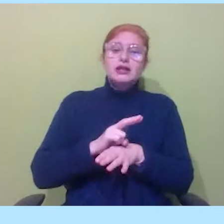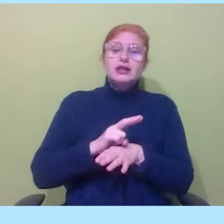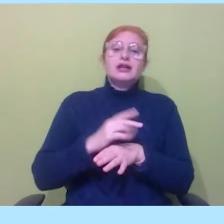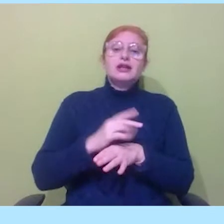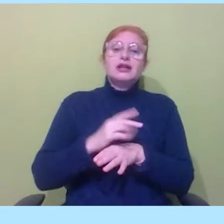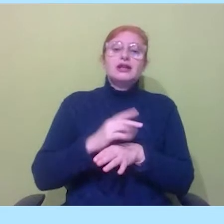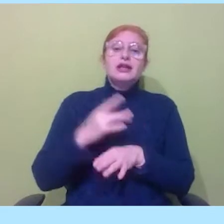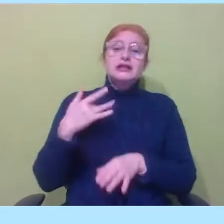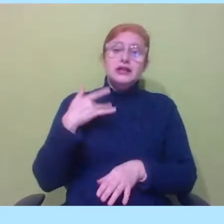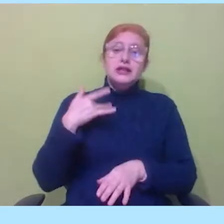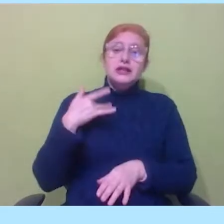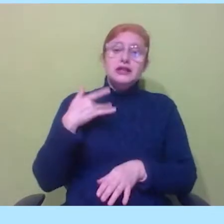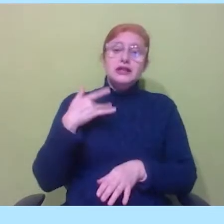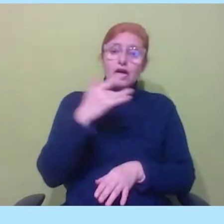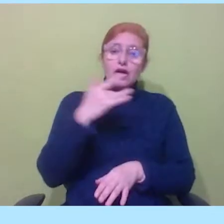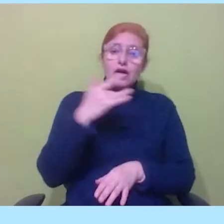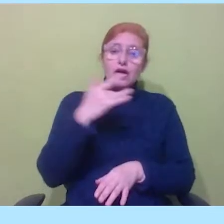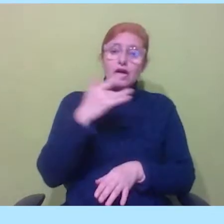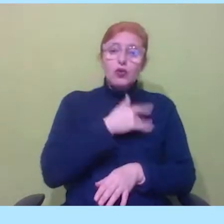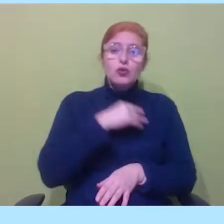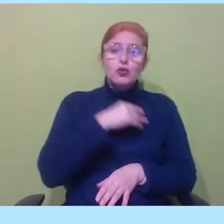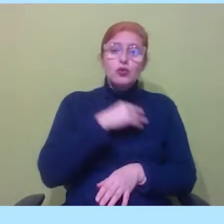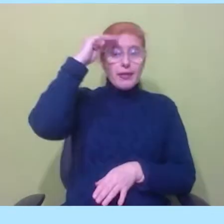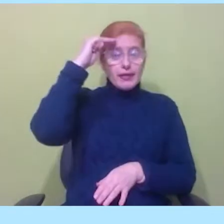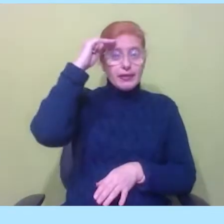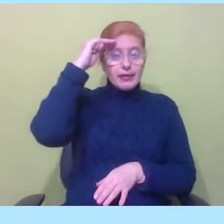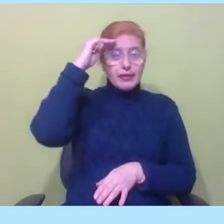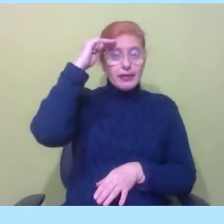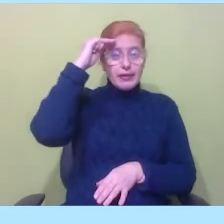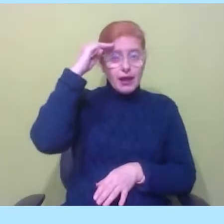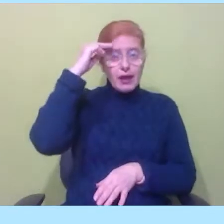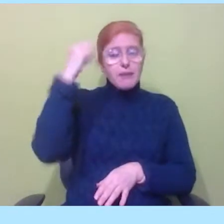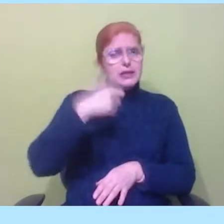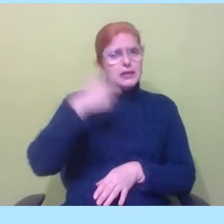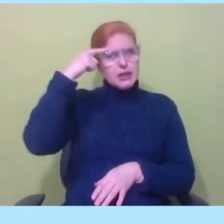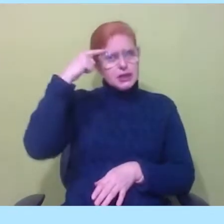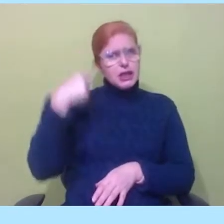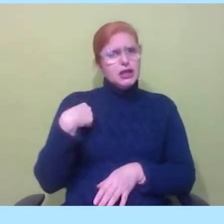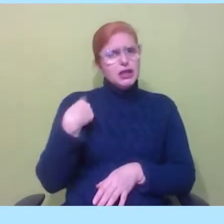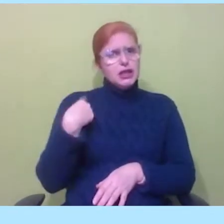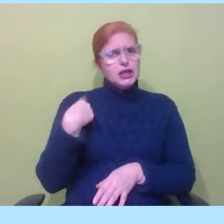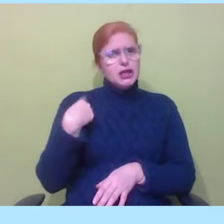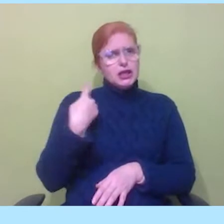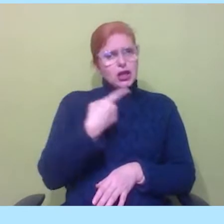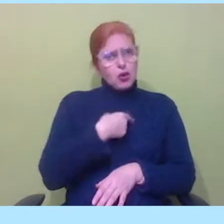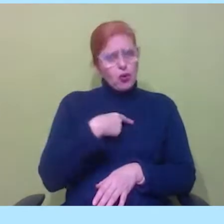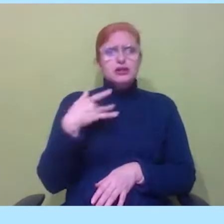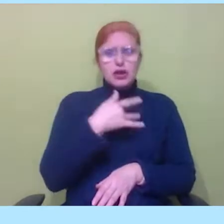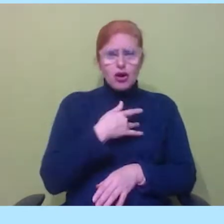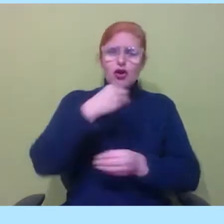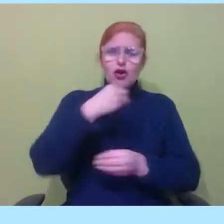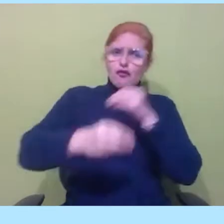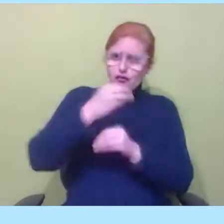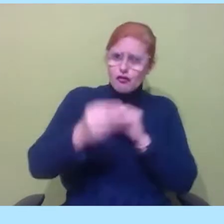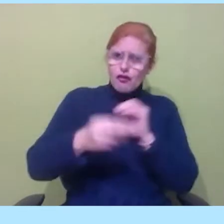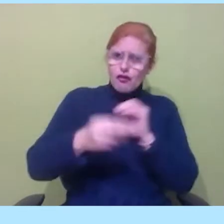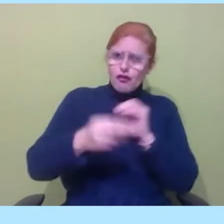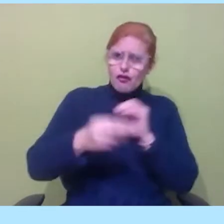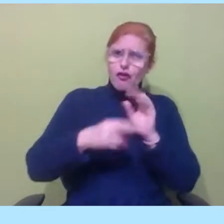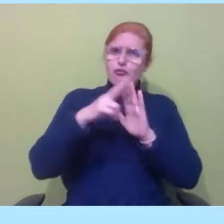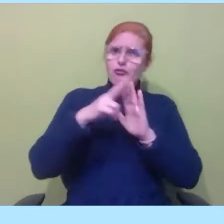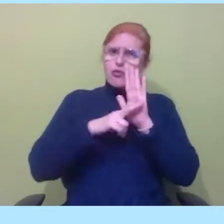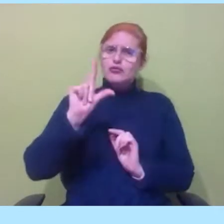saúde mental envolve esses protocolos de redução de danos no ambiente digital, da mesma medida que a gente não quer